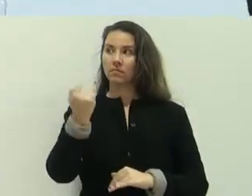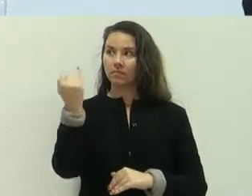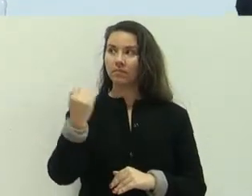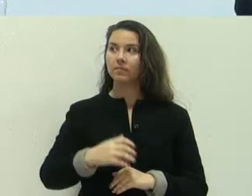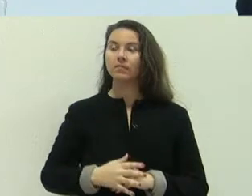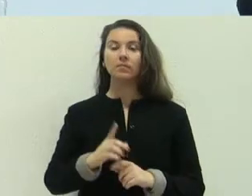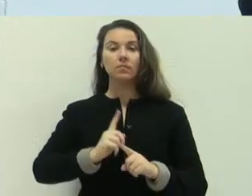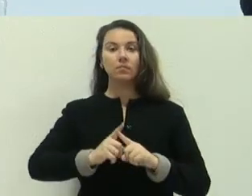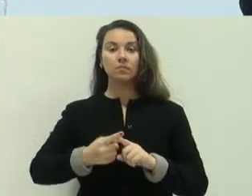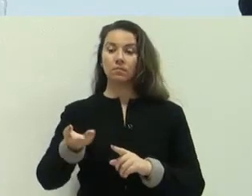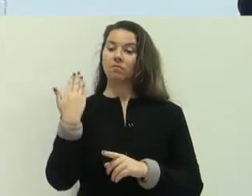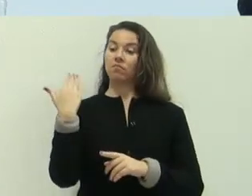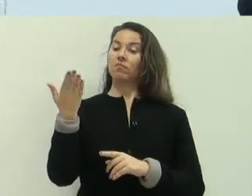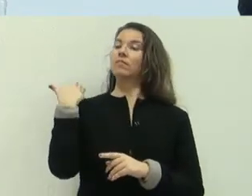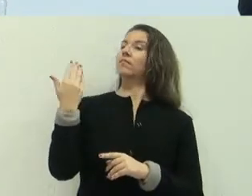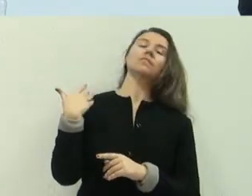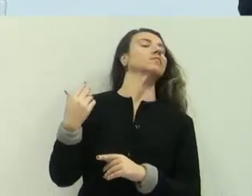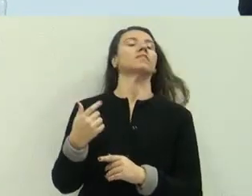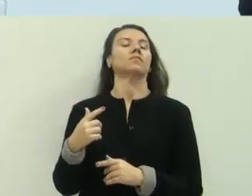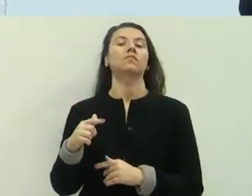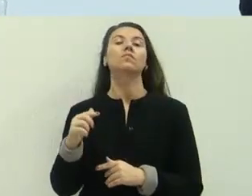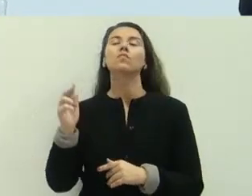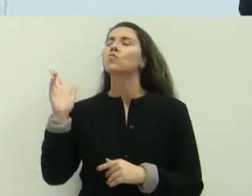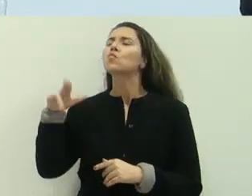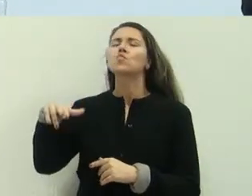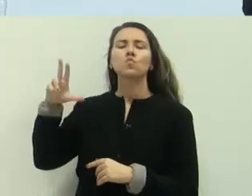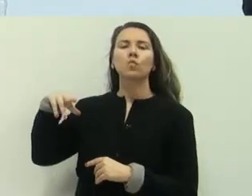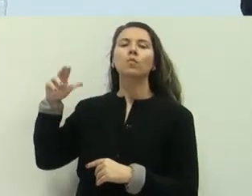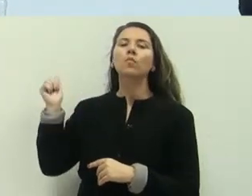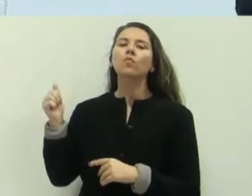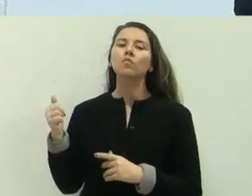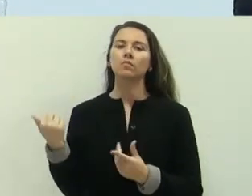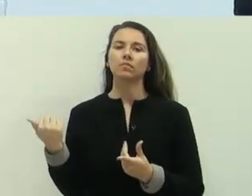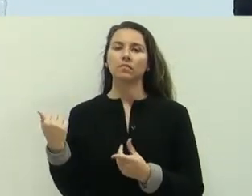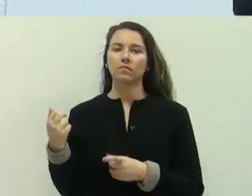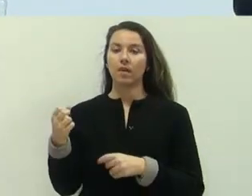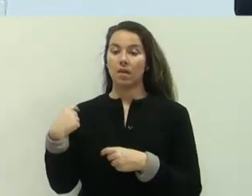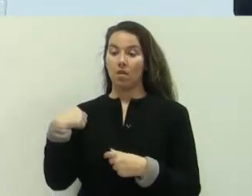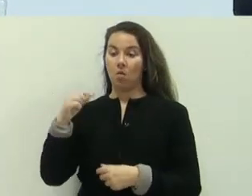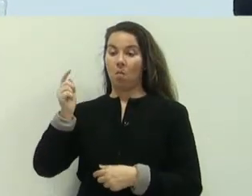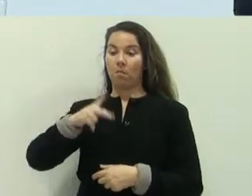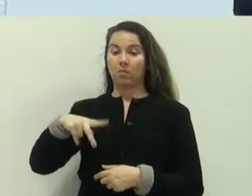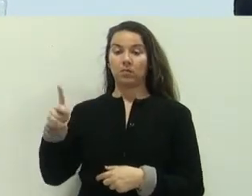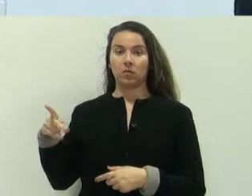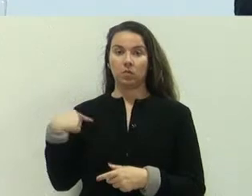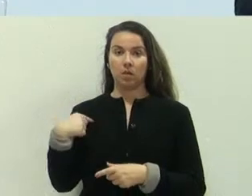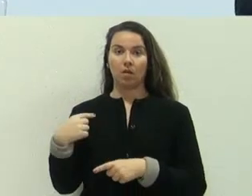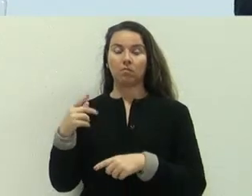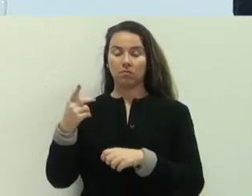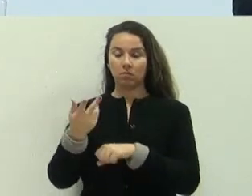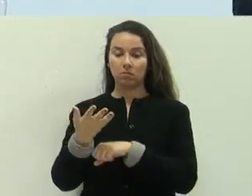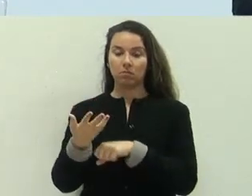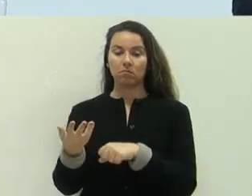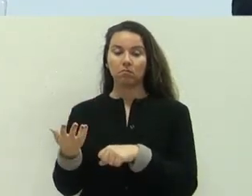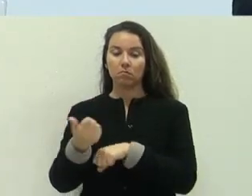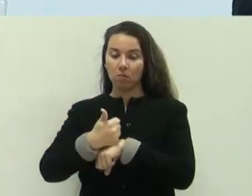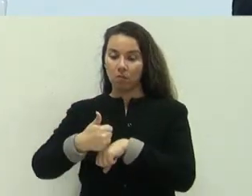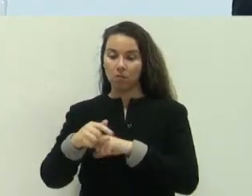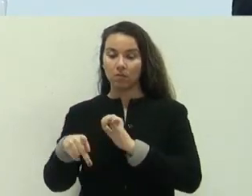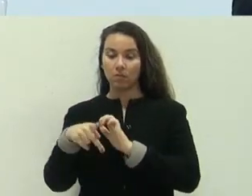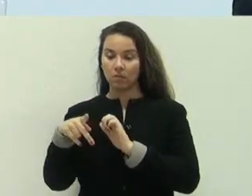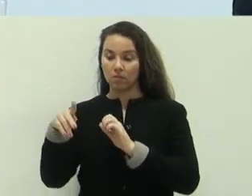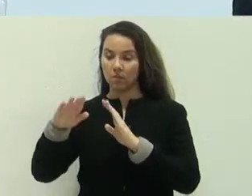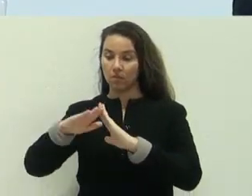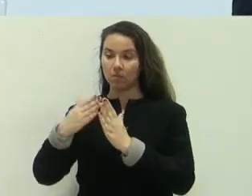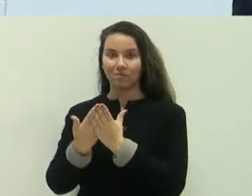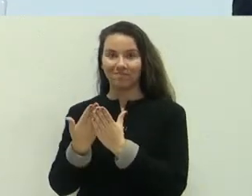nunca antes da nossa história a gente teve a possibilidade de eu, como professora, como profissional de educação, manifestar